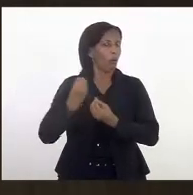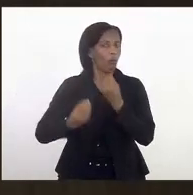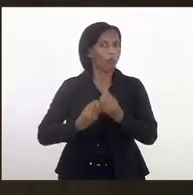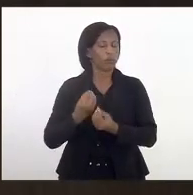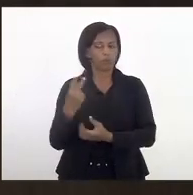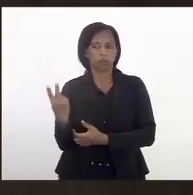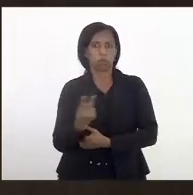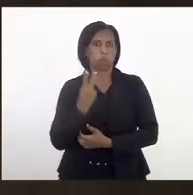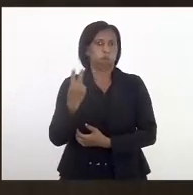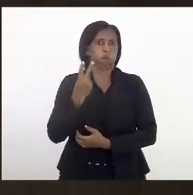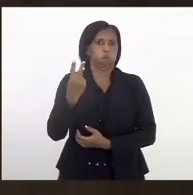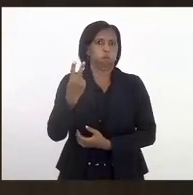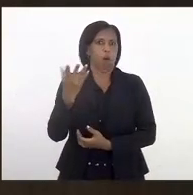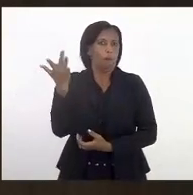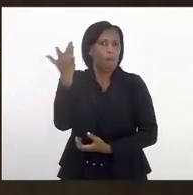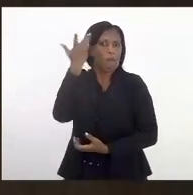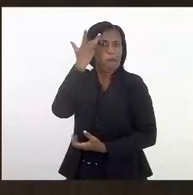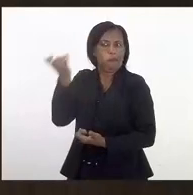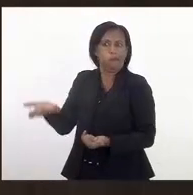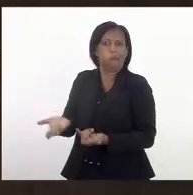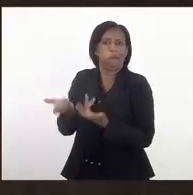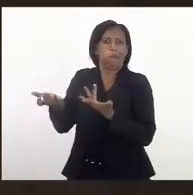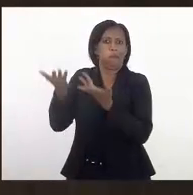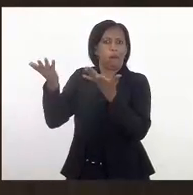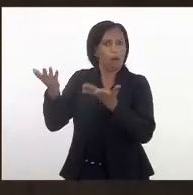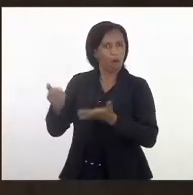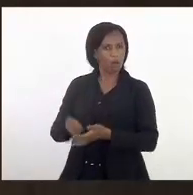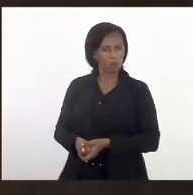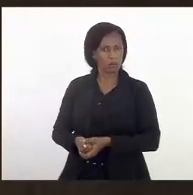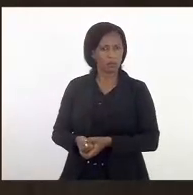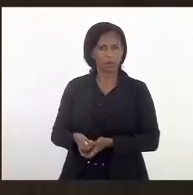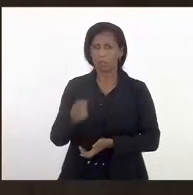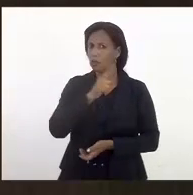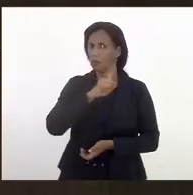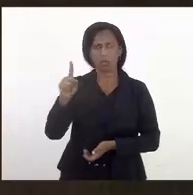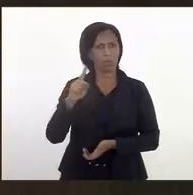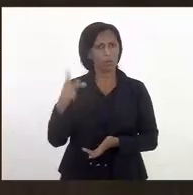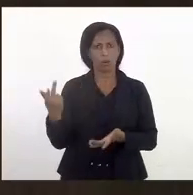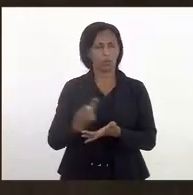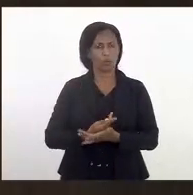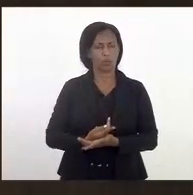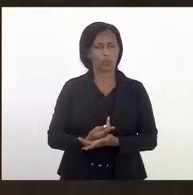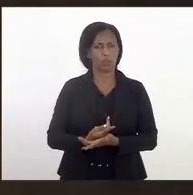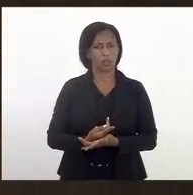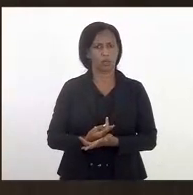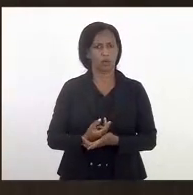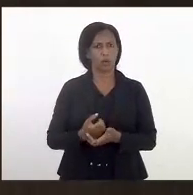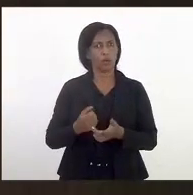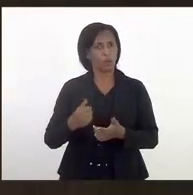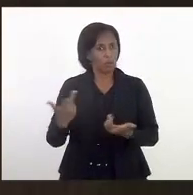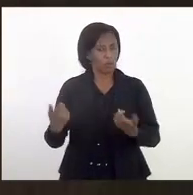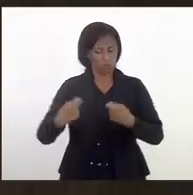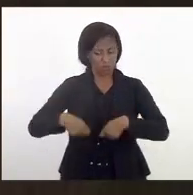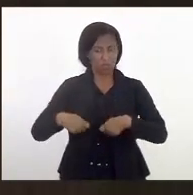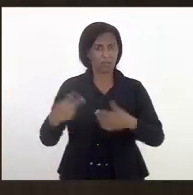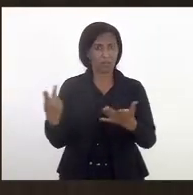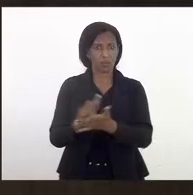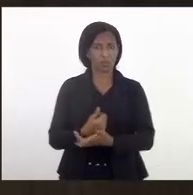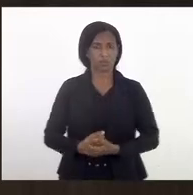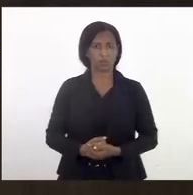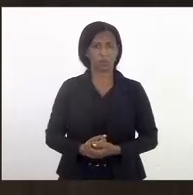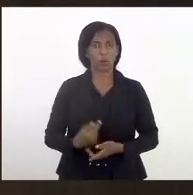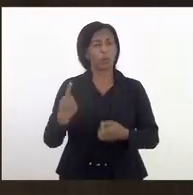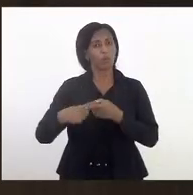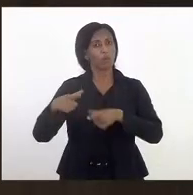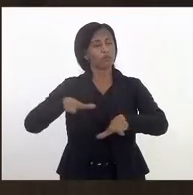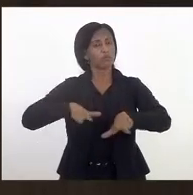valorização privilegiada de servidores públicos que não aconteceu e que deveria ter acontecido porque os